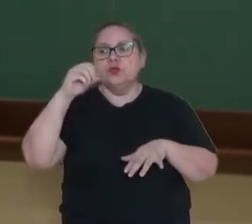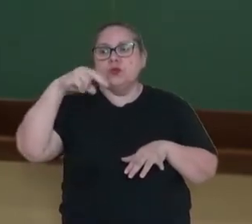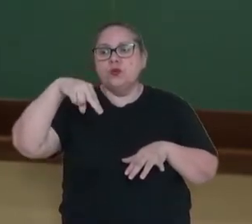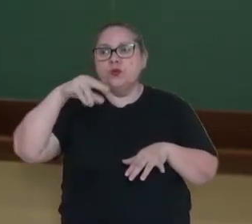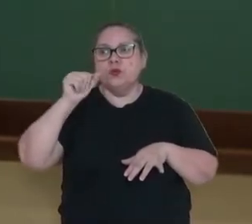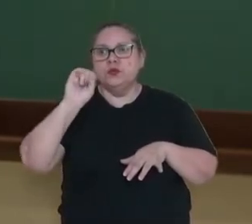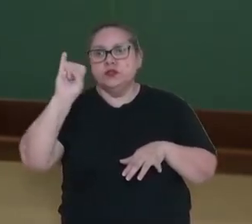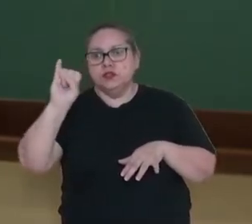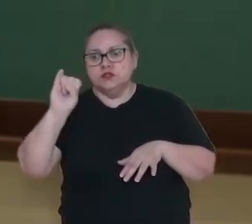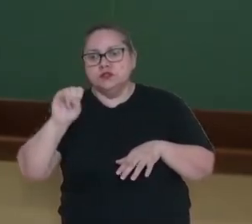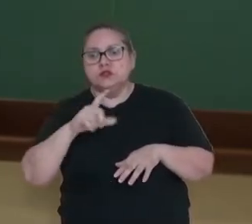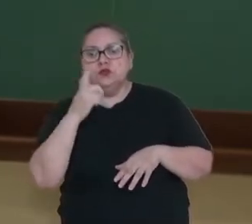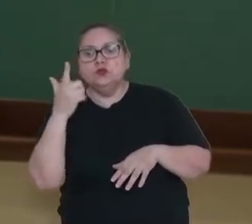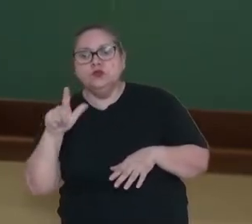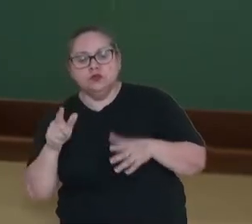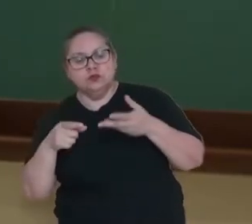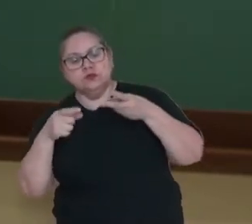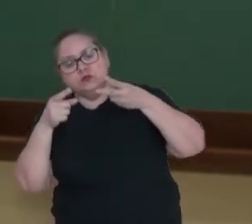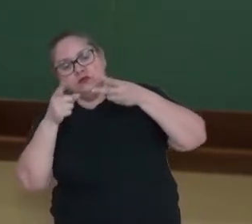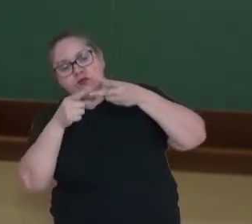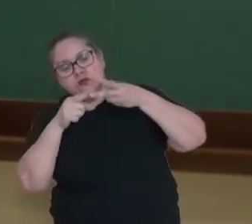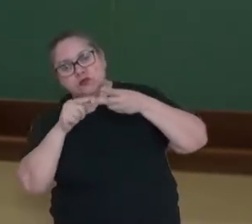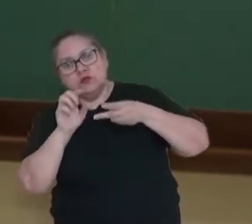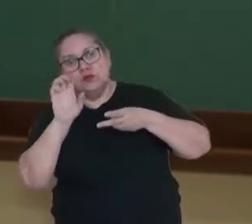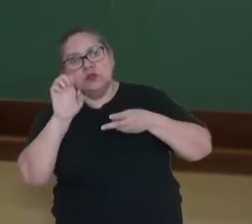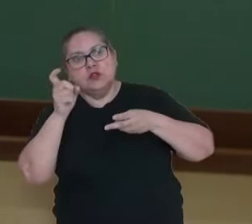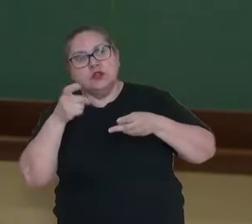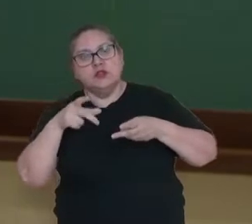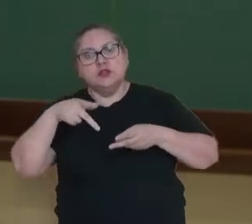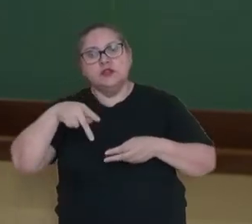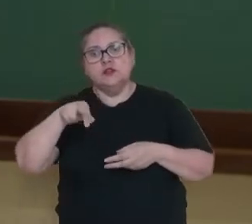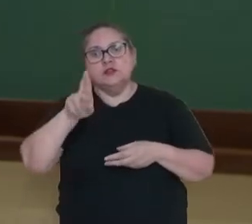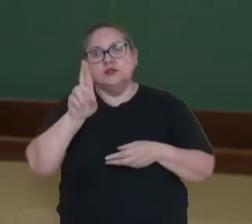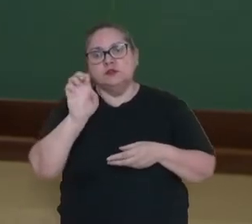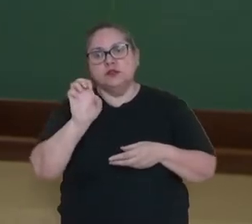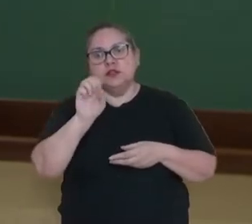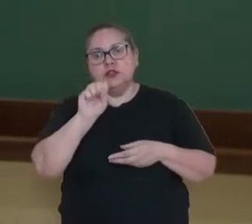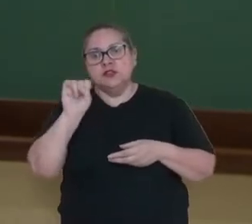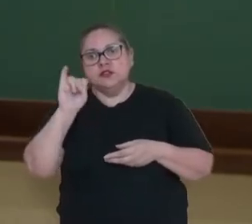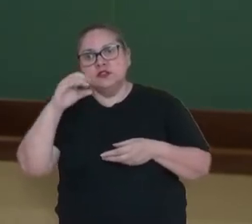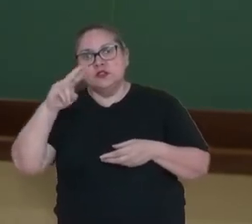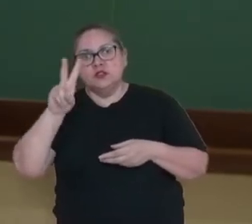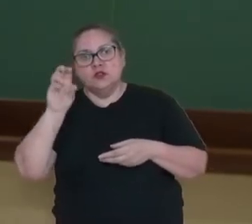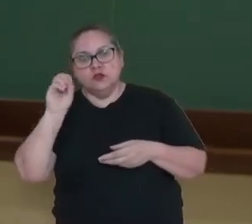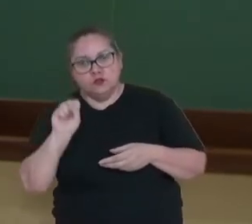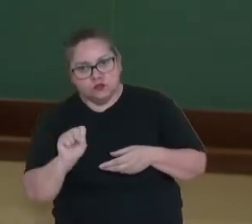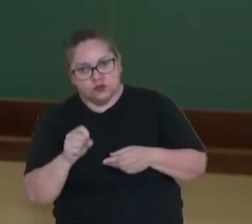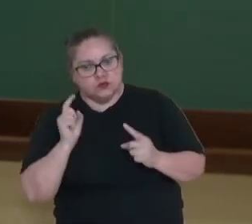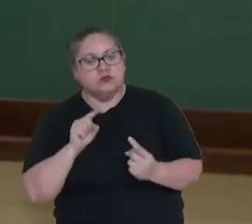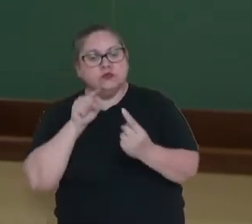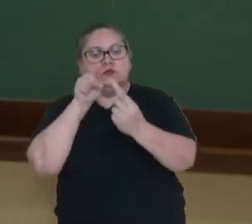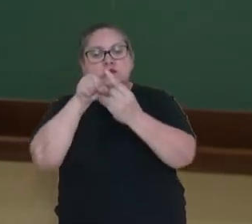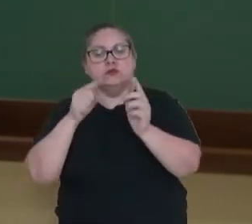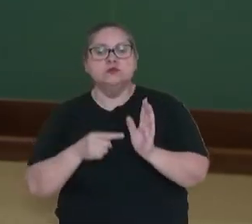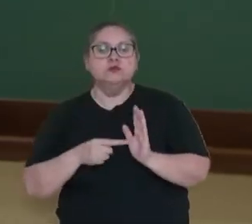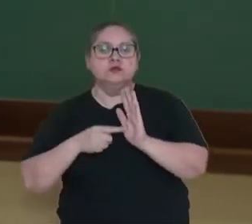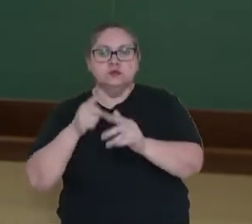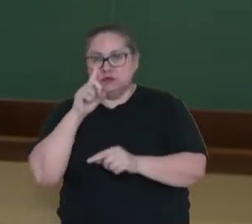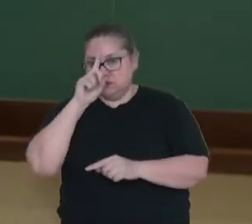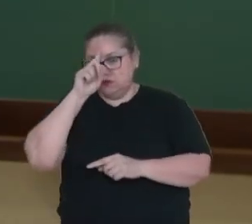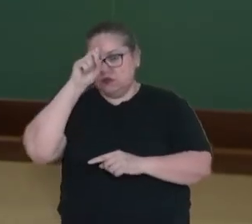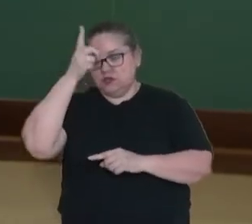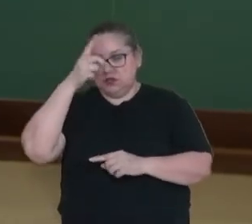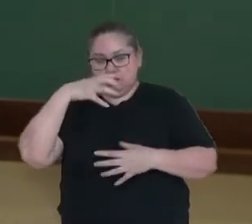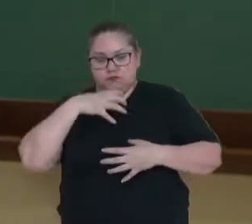movimentos expressivos. O objetivo dos movimentos expressivos é transmitir uma ideia,